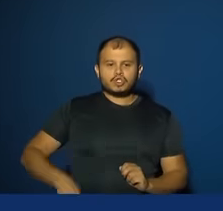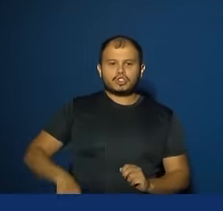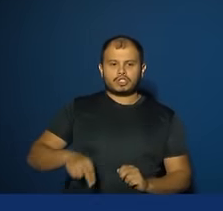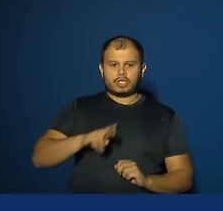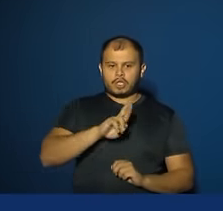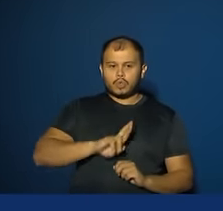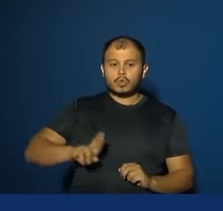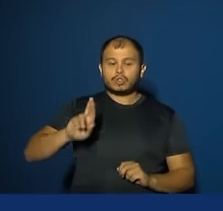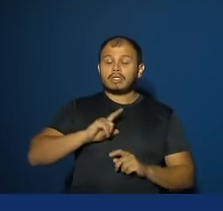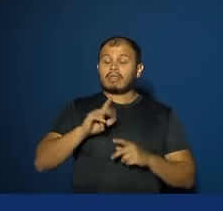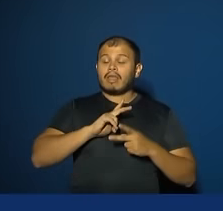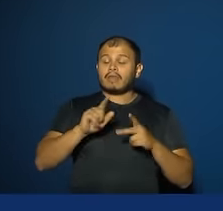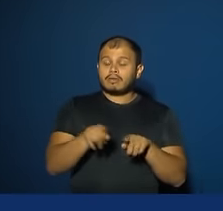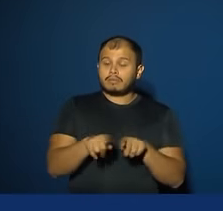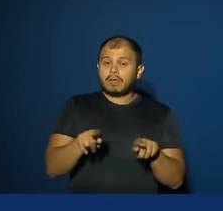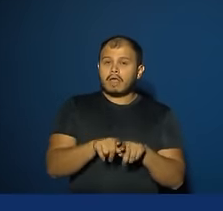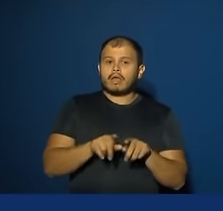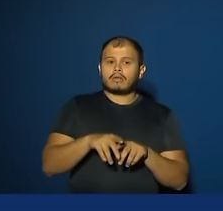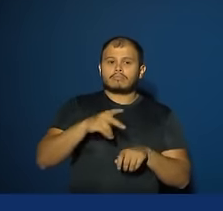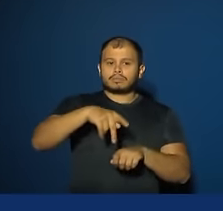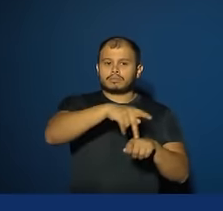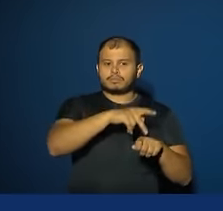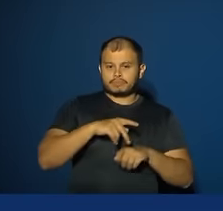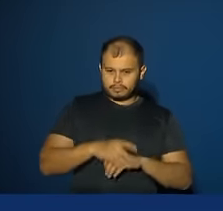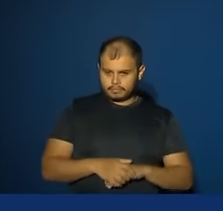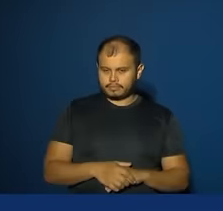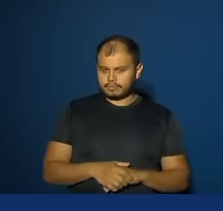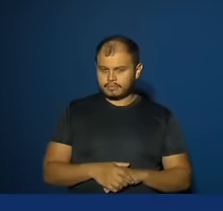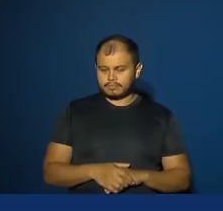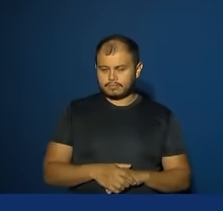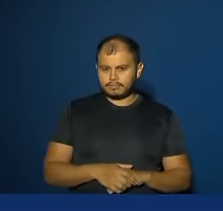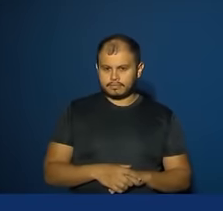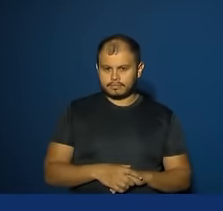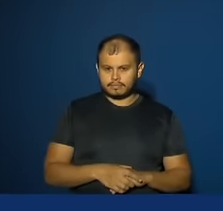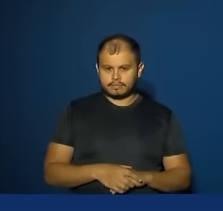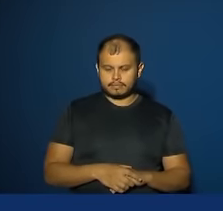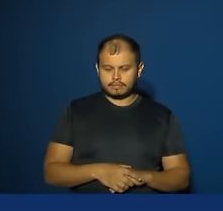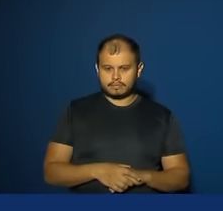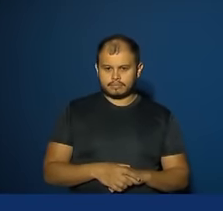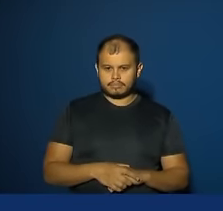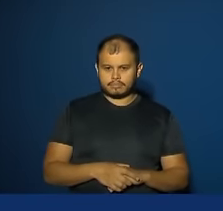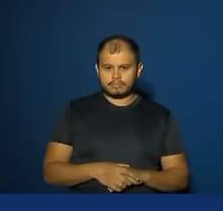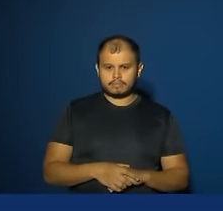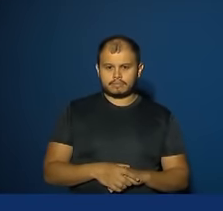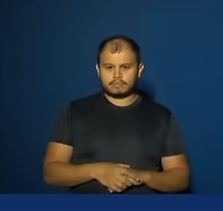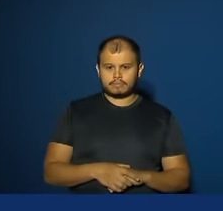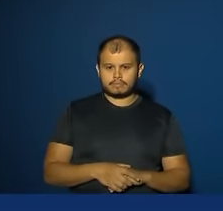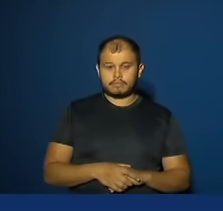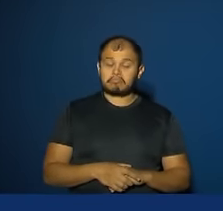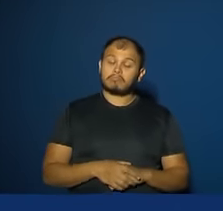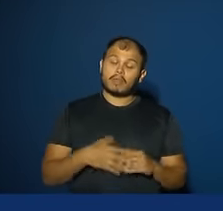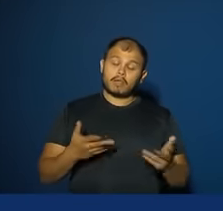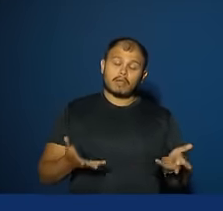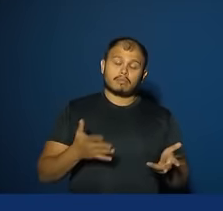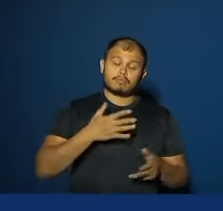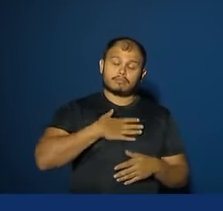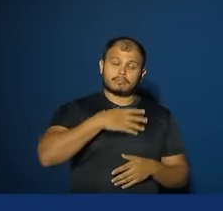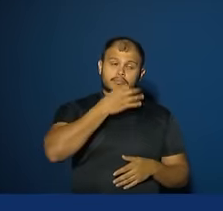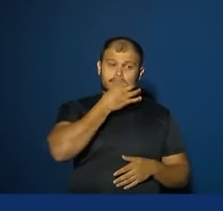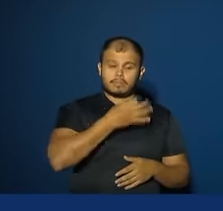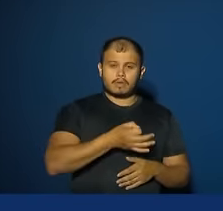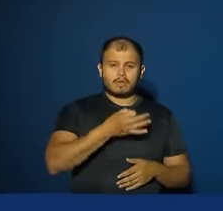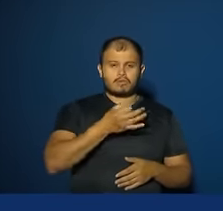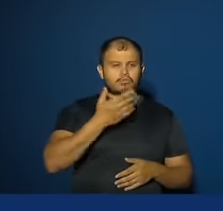Épica batalha Internacional pela ordem não olha o o o willam eu eu não eu não tô vendo assim o assunto